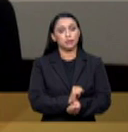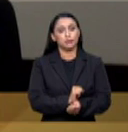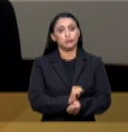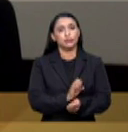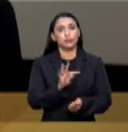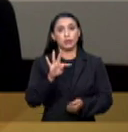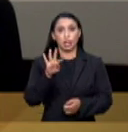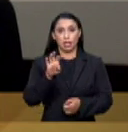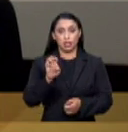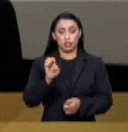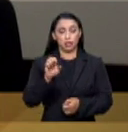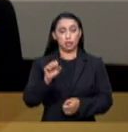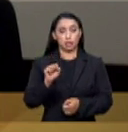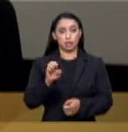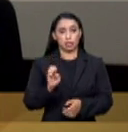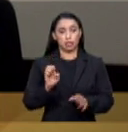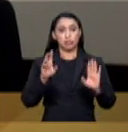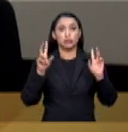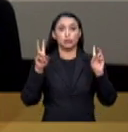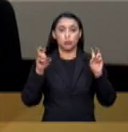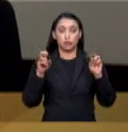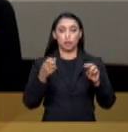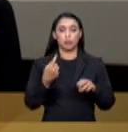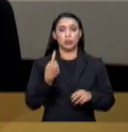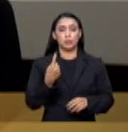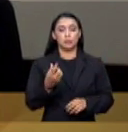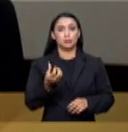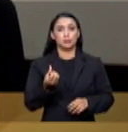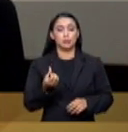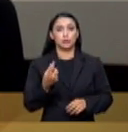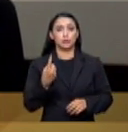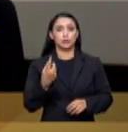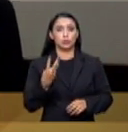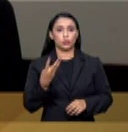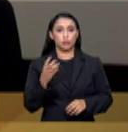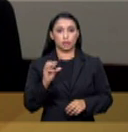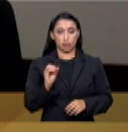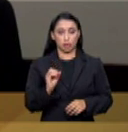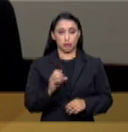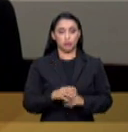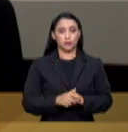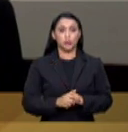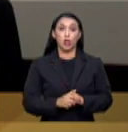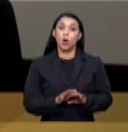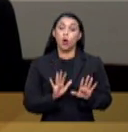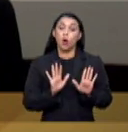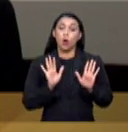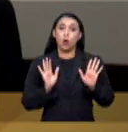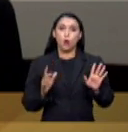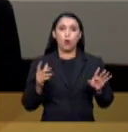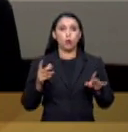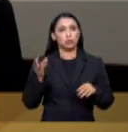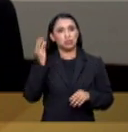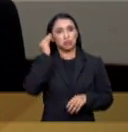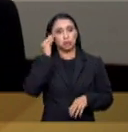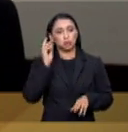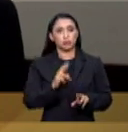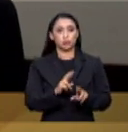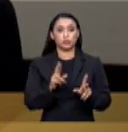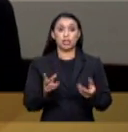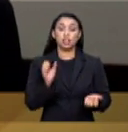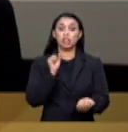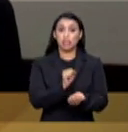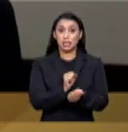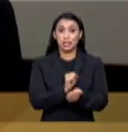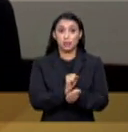da tese no tema 1130, ou, não sendo esse entendimento, né, que se aguarde um